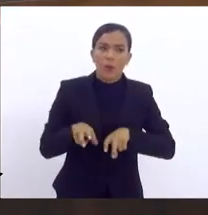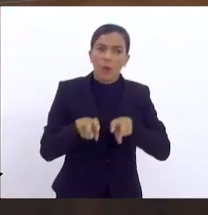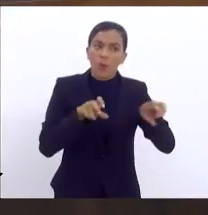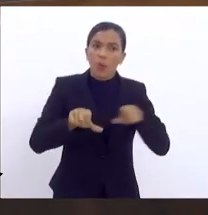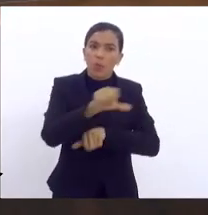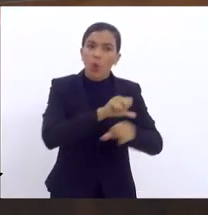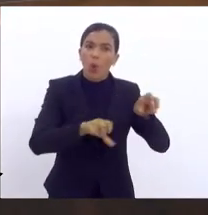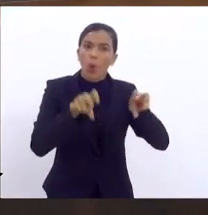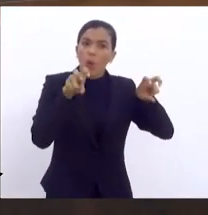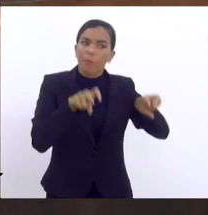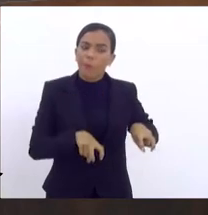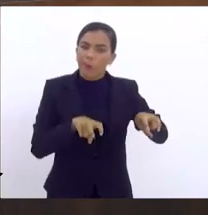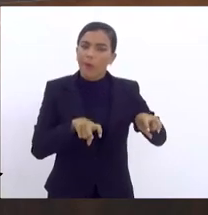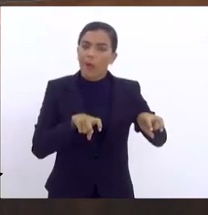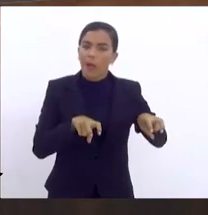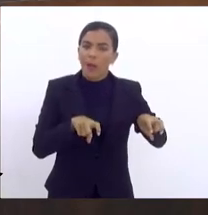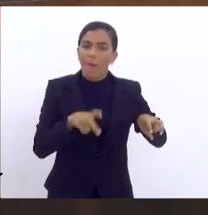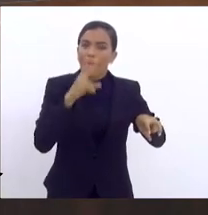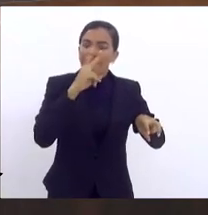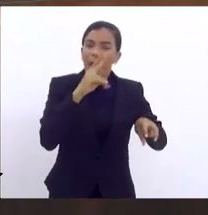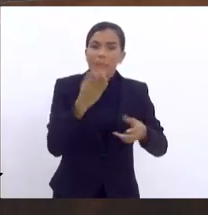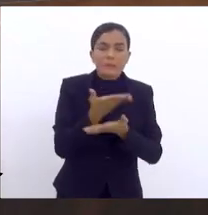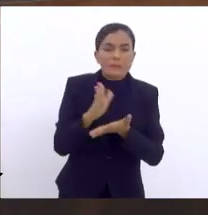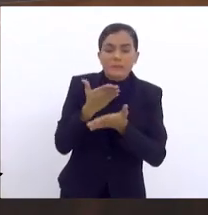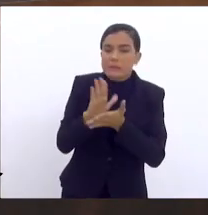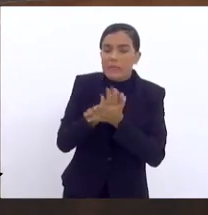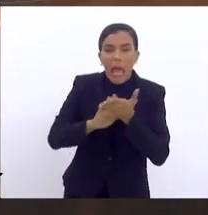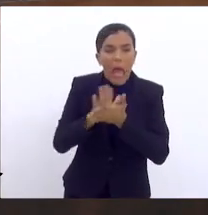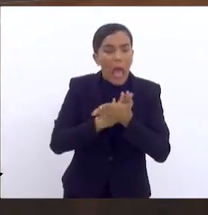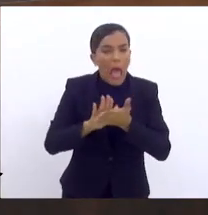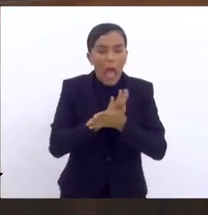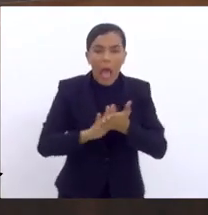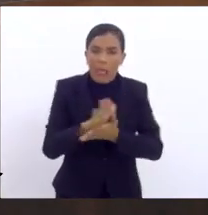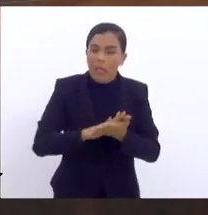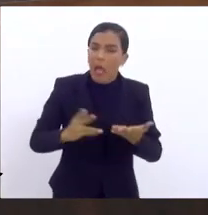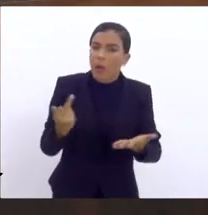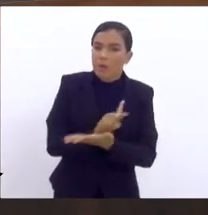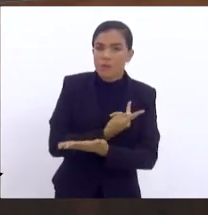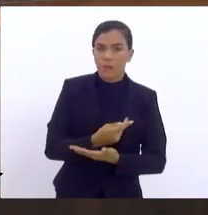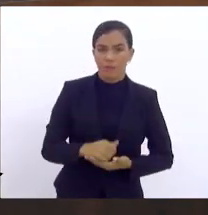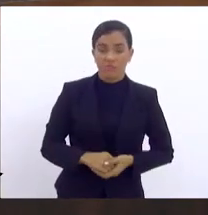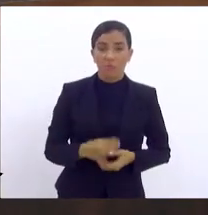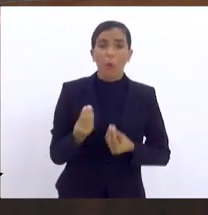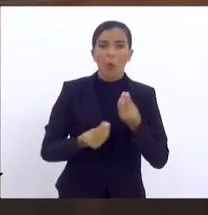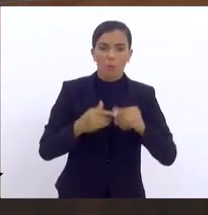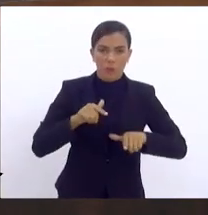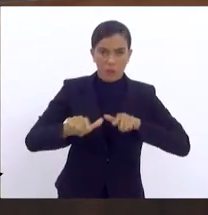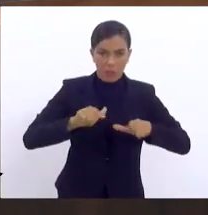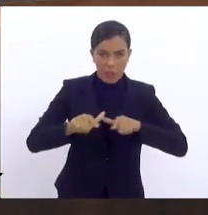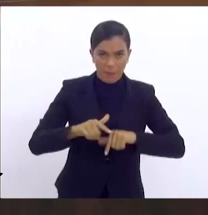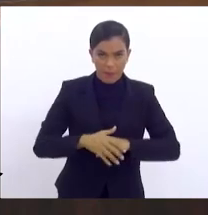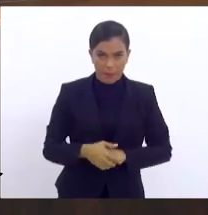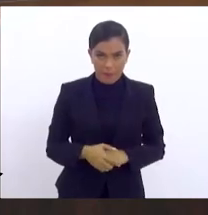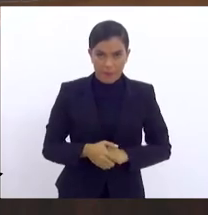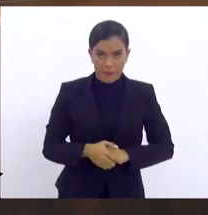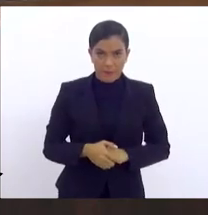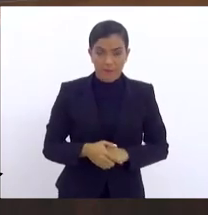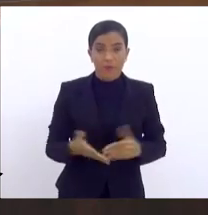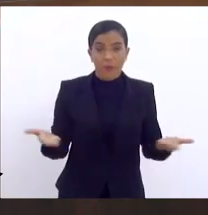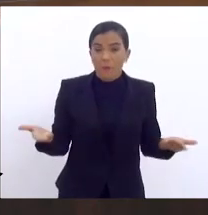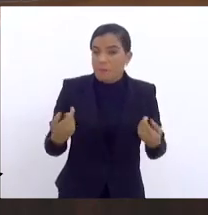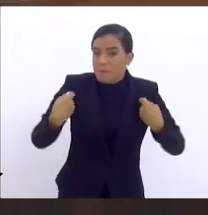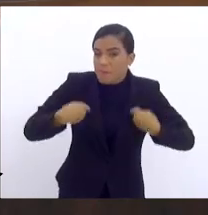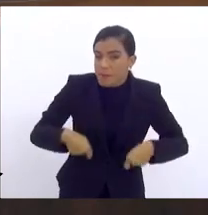companheiro no lugar daquele ali como se nada tivesse acontecido como é que vai exercer um bom trabalho então o que que a gente precisa hoje